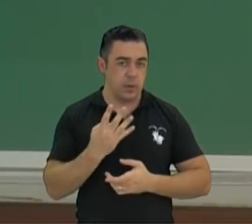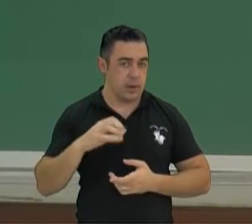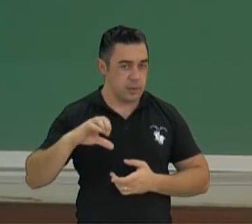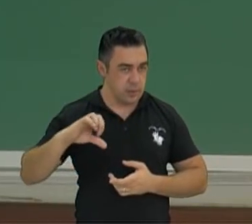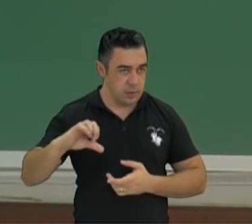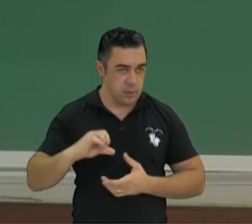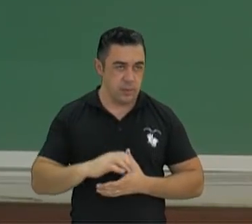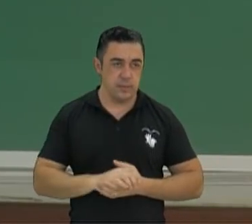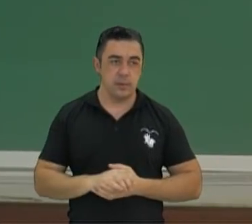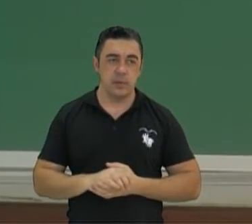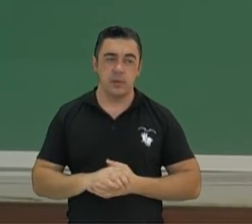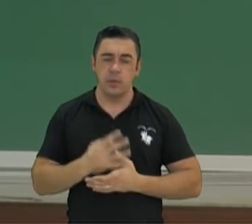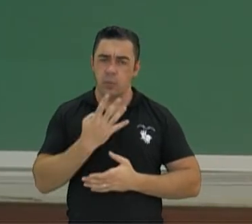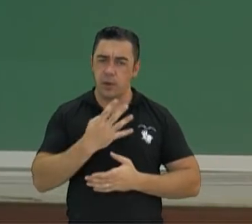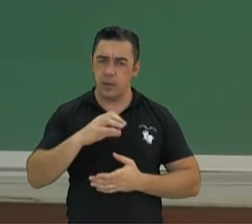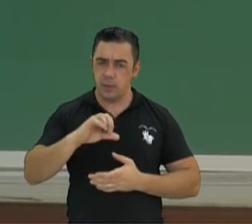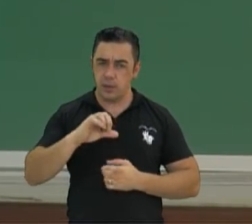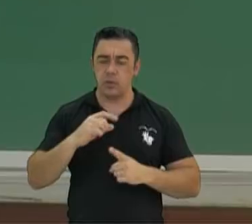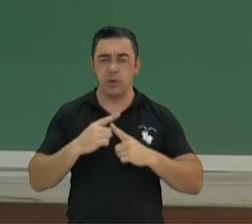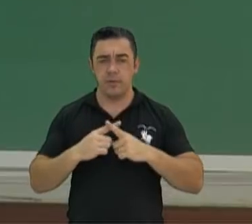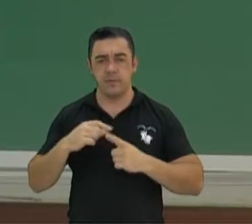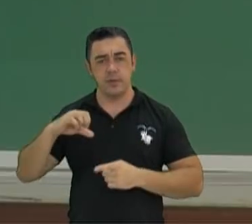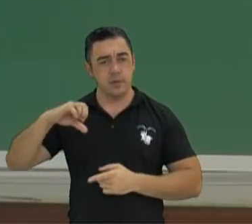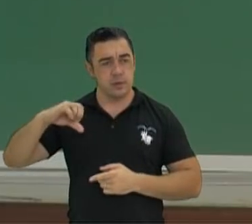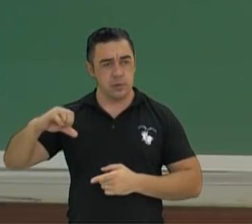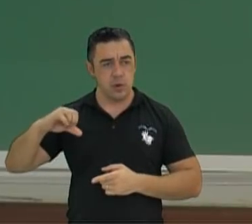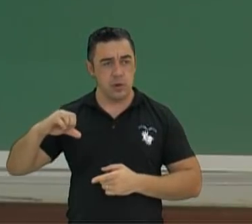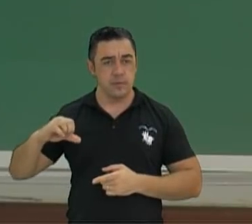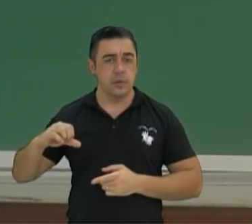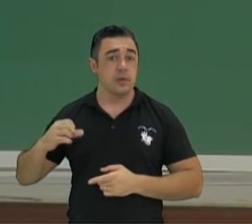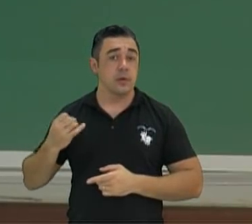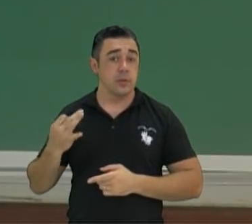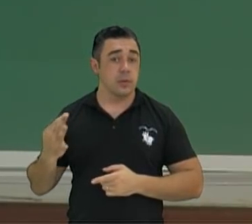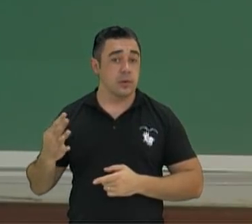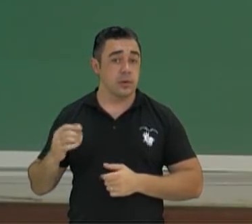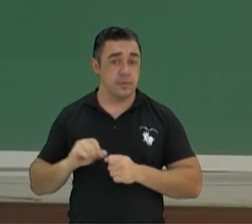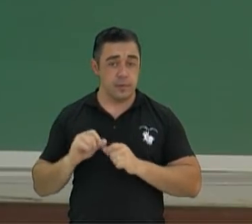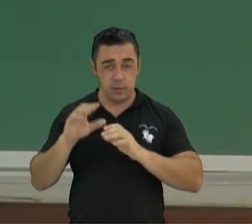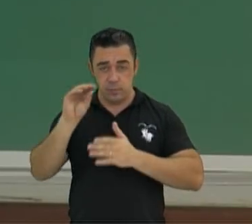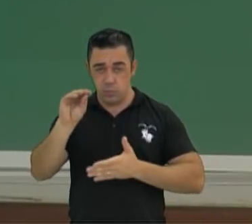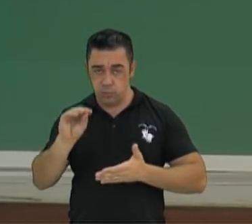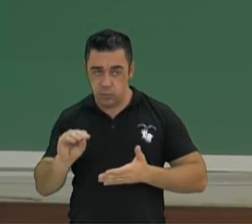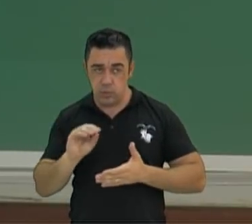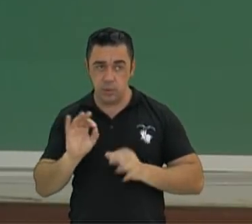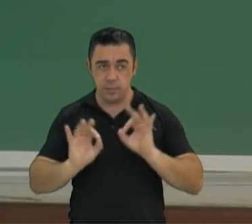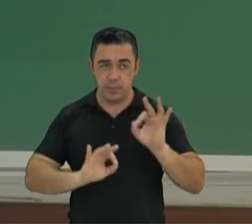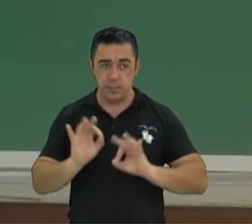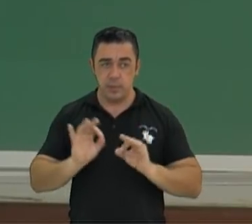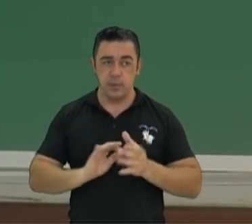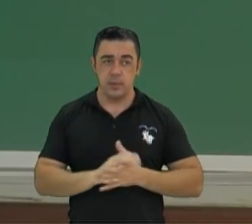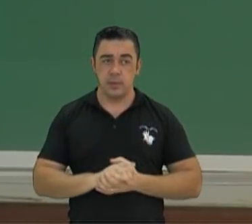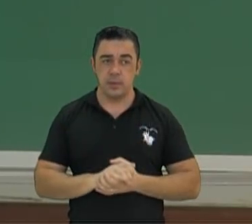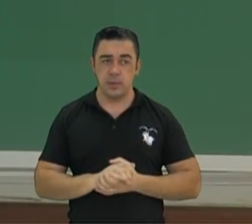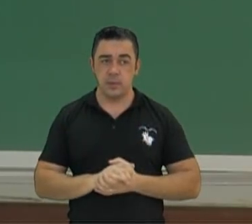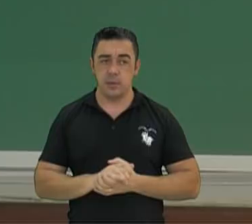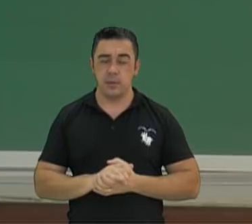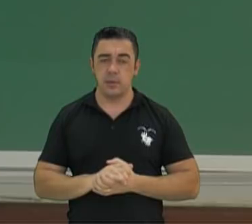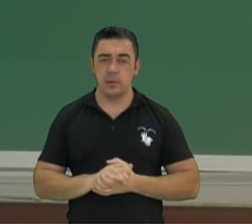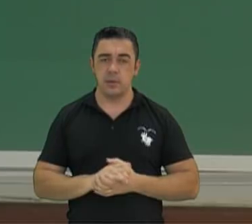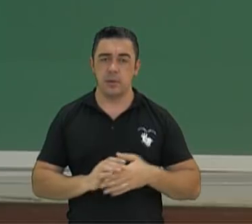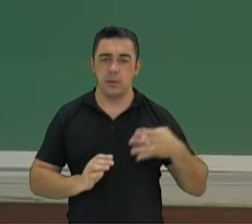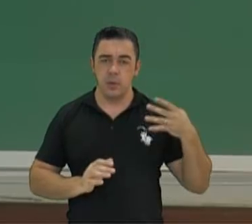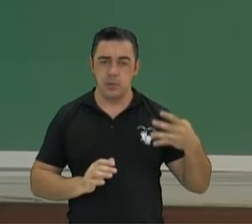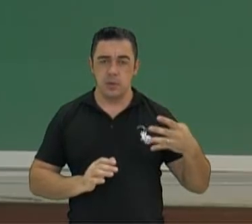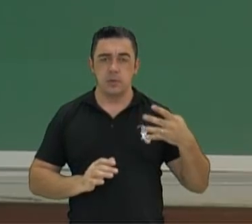em 49. E 49 vezes 9, arma a continha, faz tudo bonitinho aí, igual a prof fez,